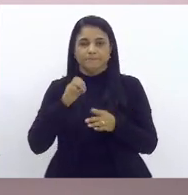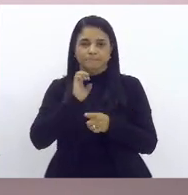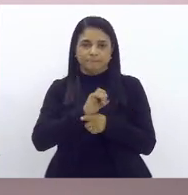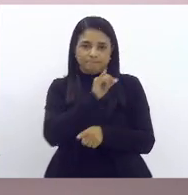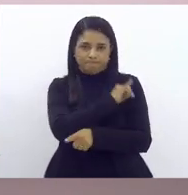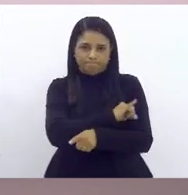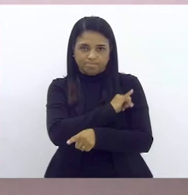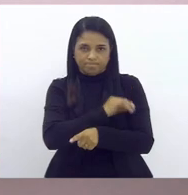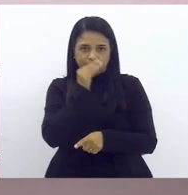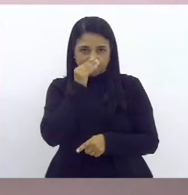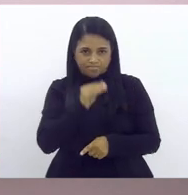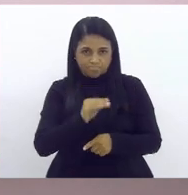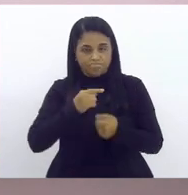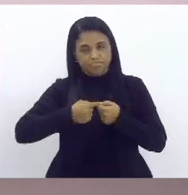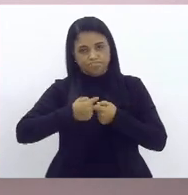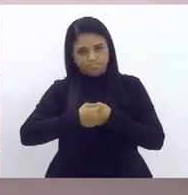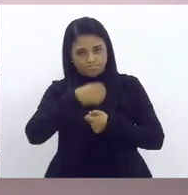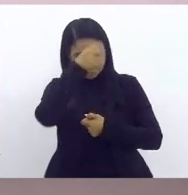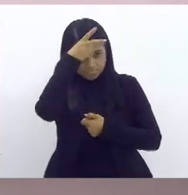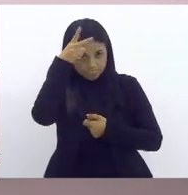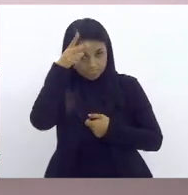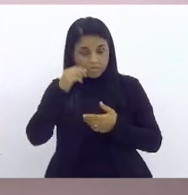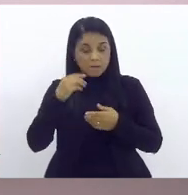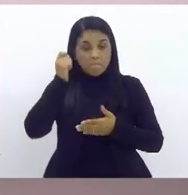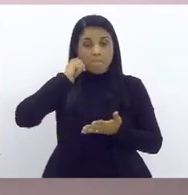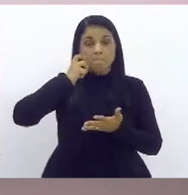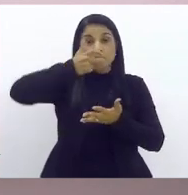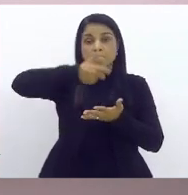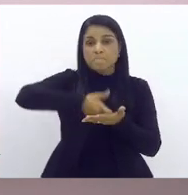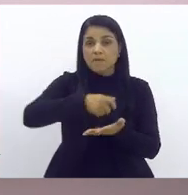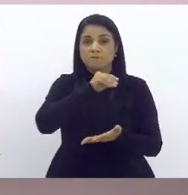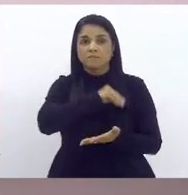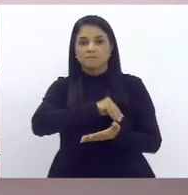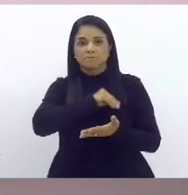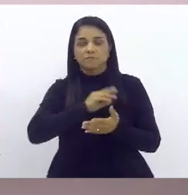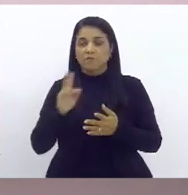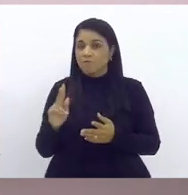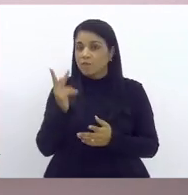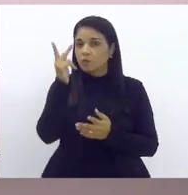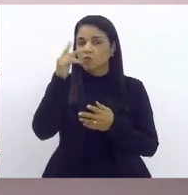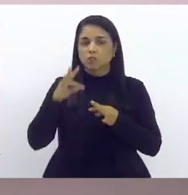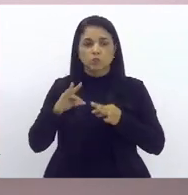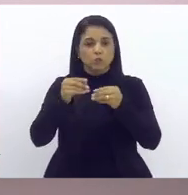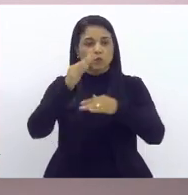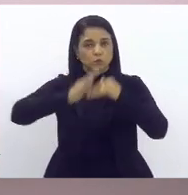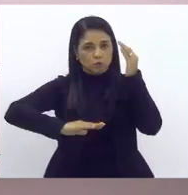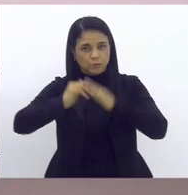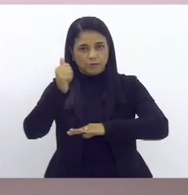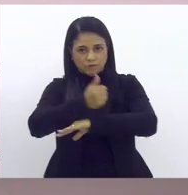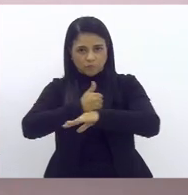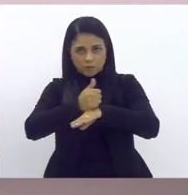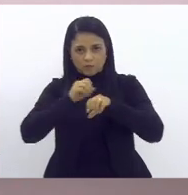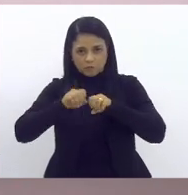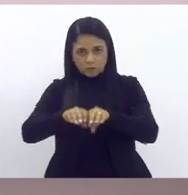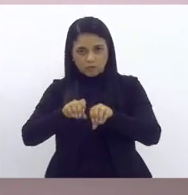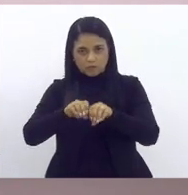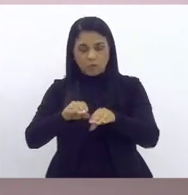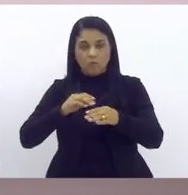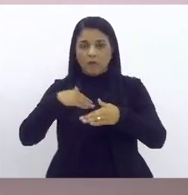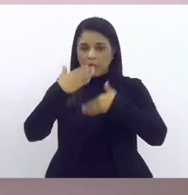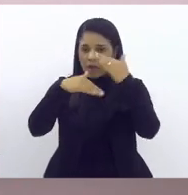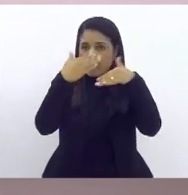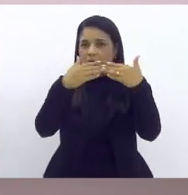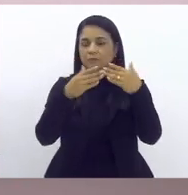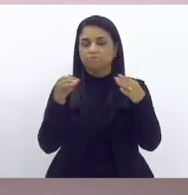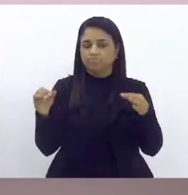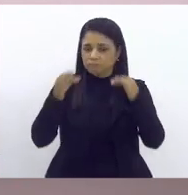com os nossos municípios. Que se pague o piso nacional do magistério, que se valorize todos os profissionais da educação, com carreira